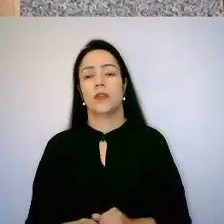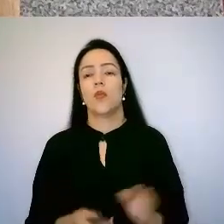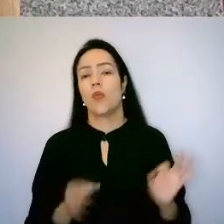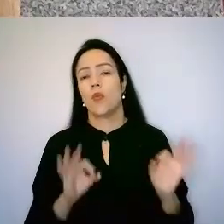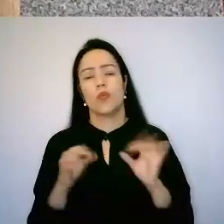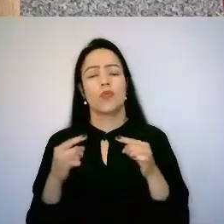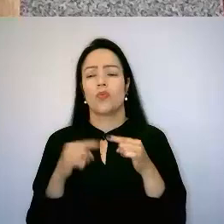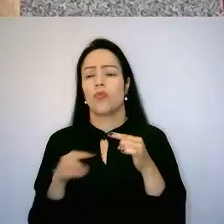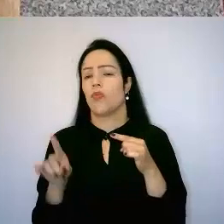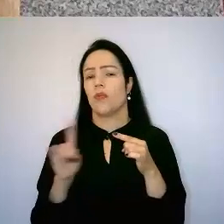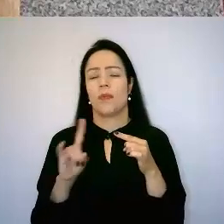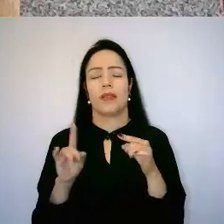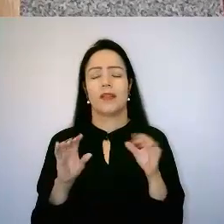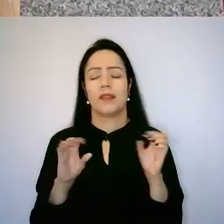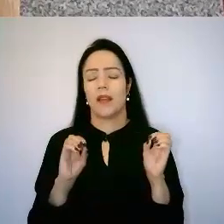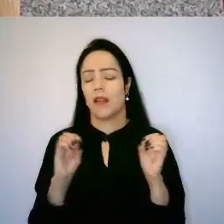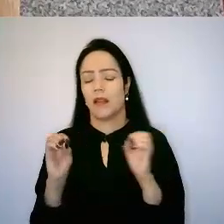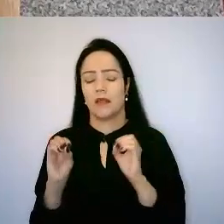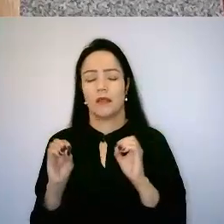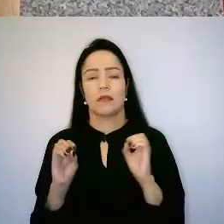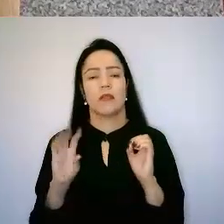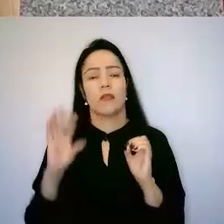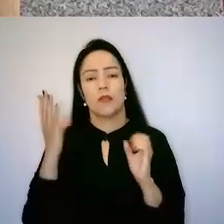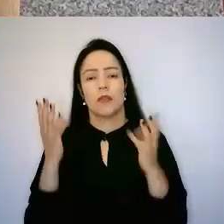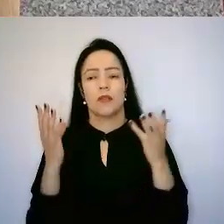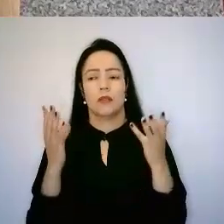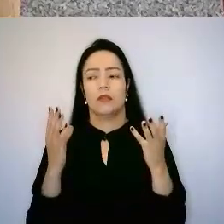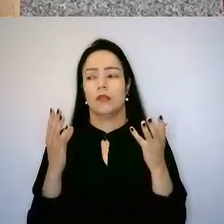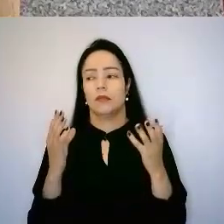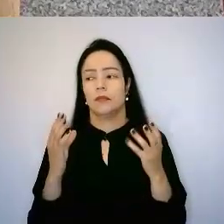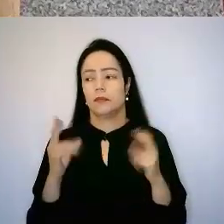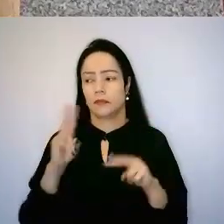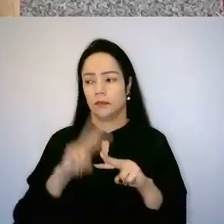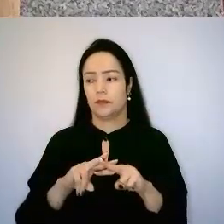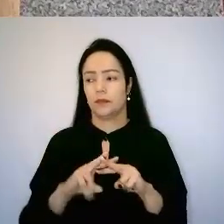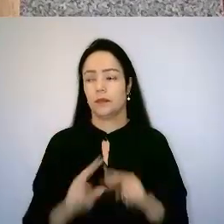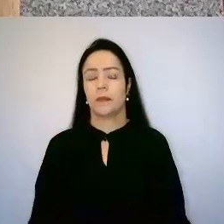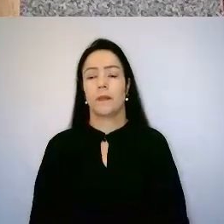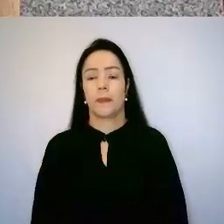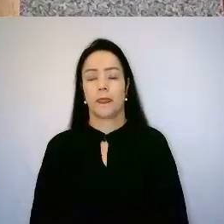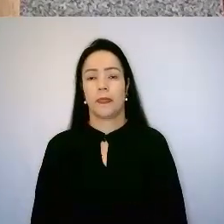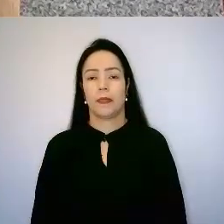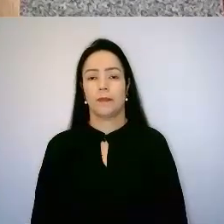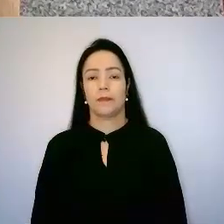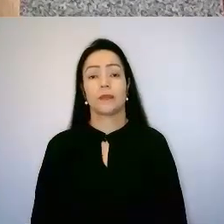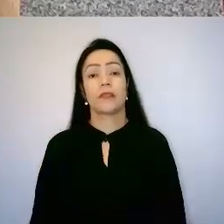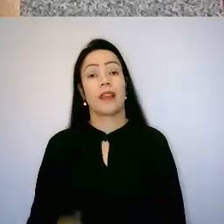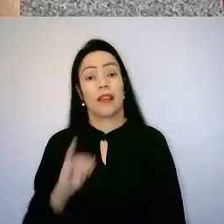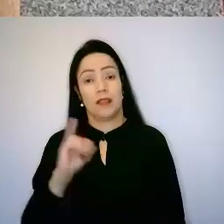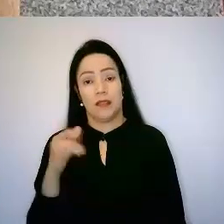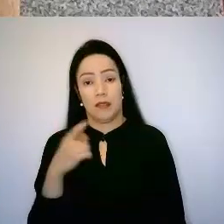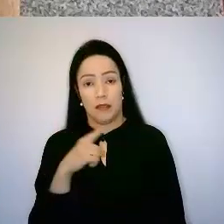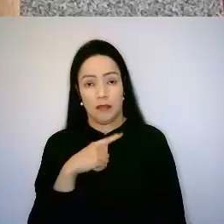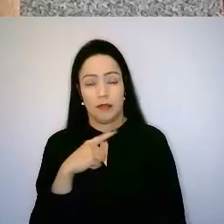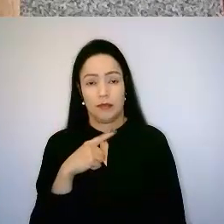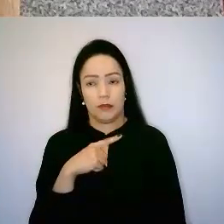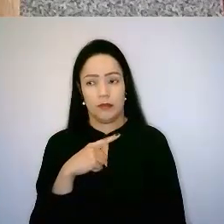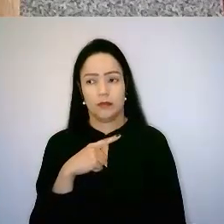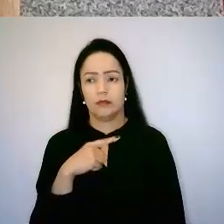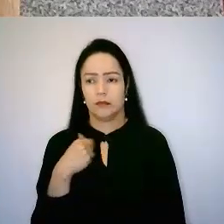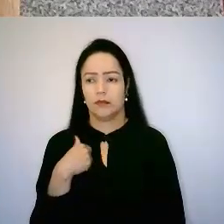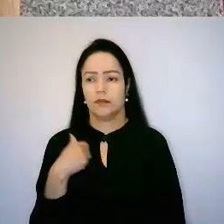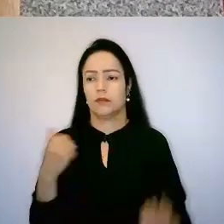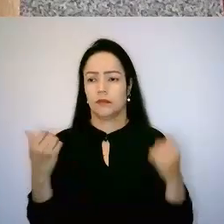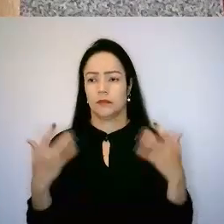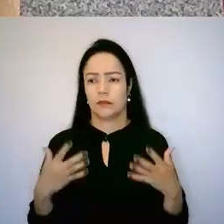entre esses Fatos e o comprimento da pena regime fechado e por mais que houvesse como eu já muito bem pontuei